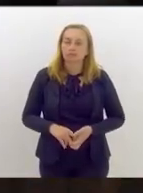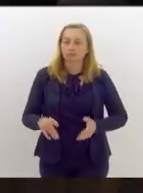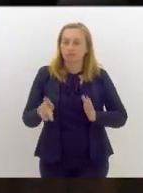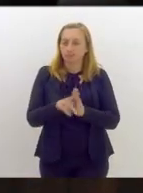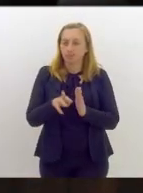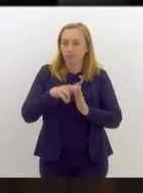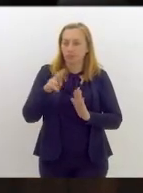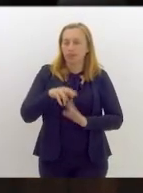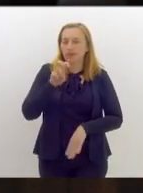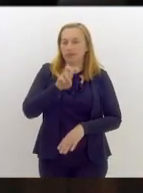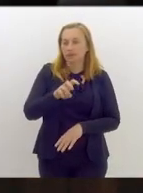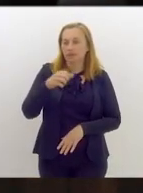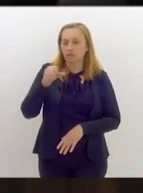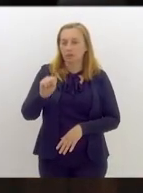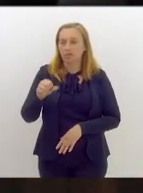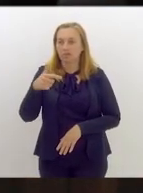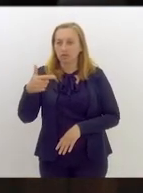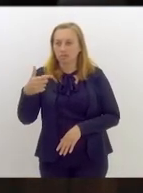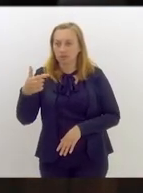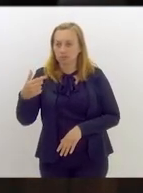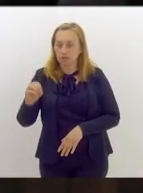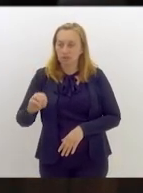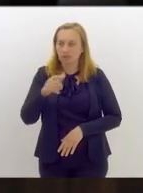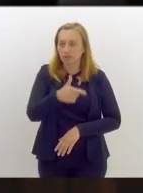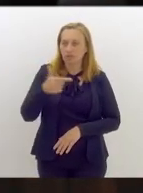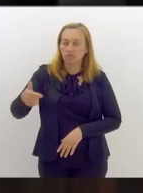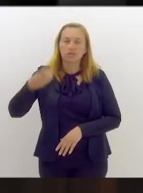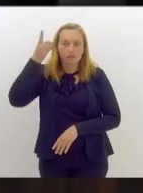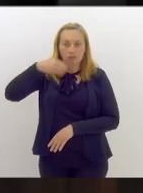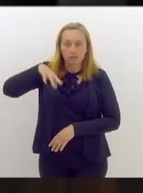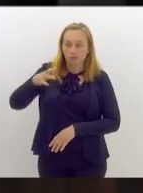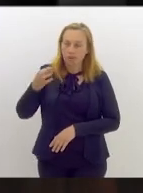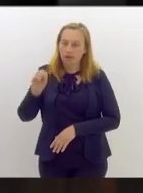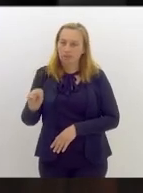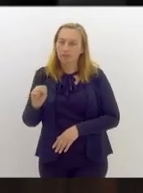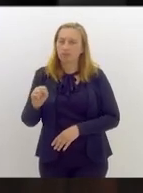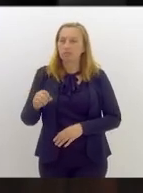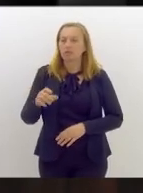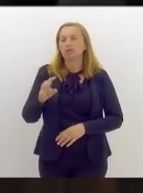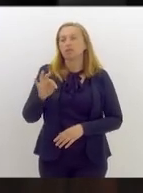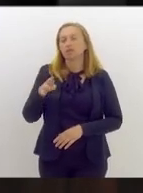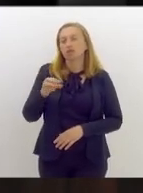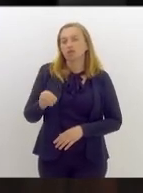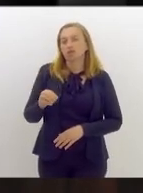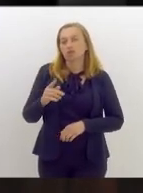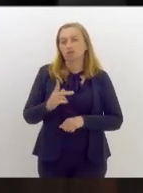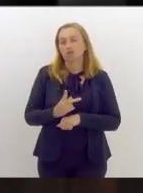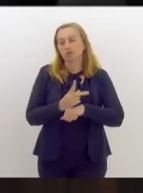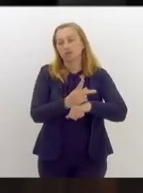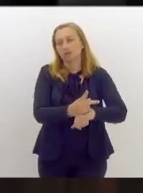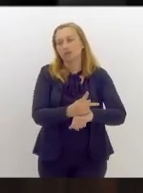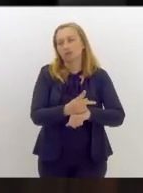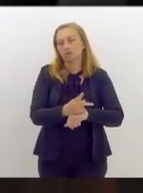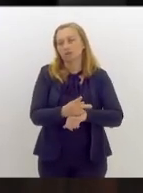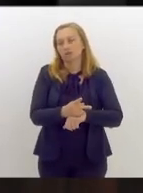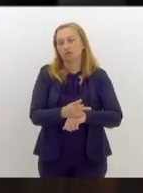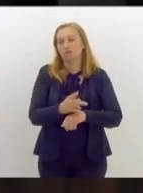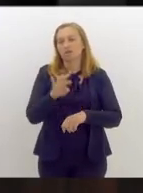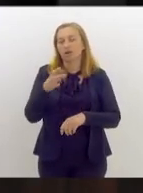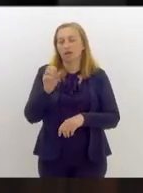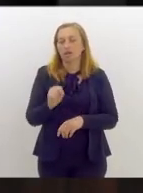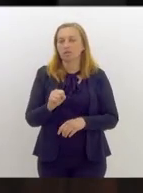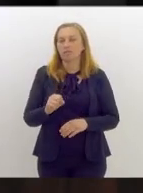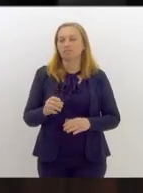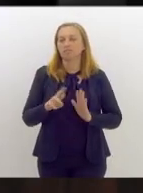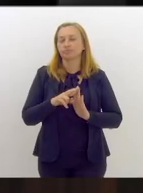Projeto de resolução 580 de 22, de autoria do deputado Marcos Abraão, concede o diploma de Cristo Redentor ao professor Carlos Alberto Serpa de Oliveira.